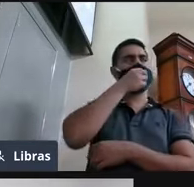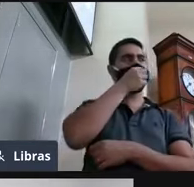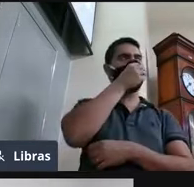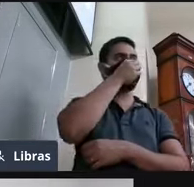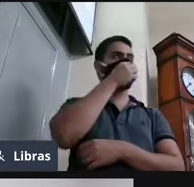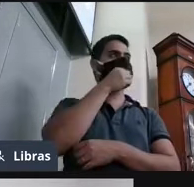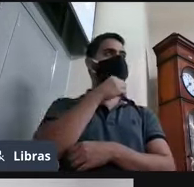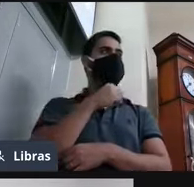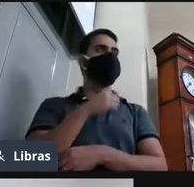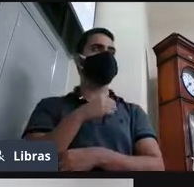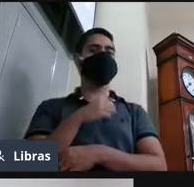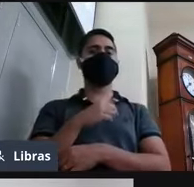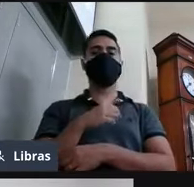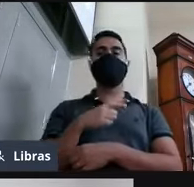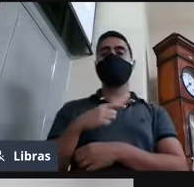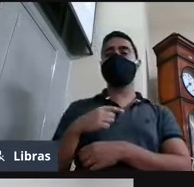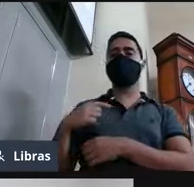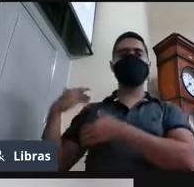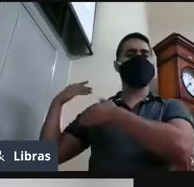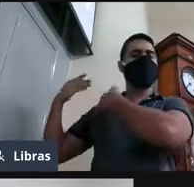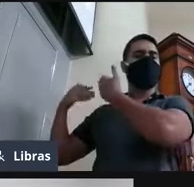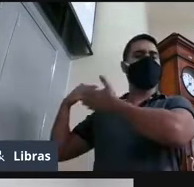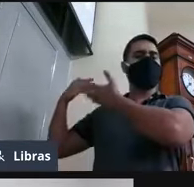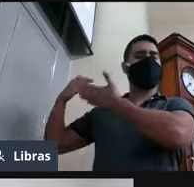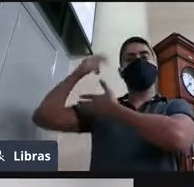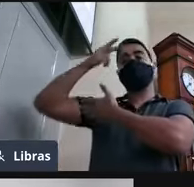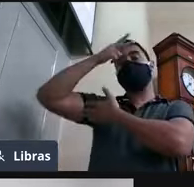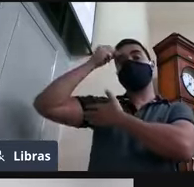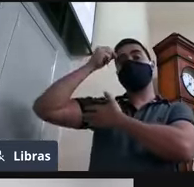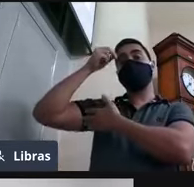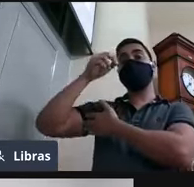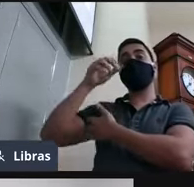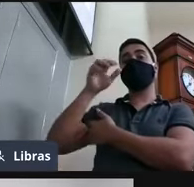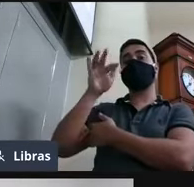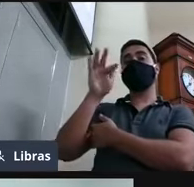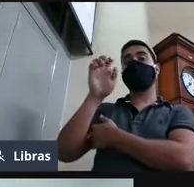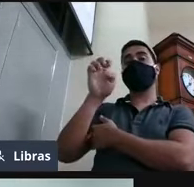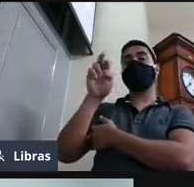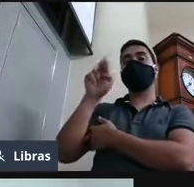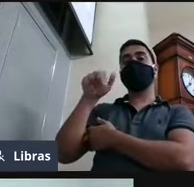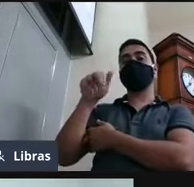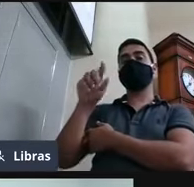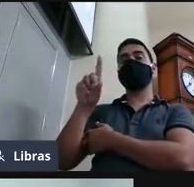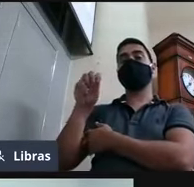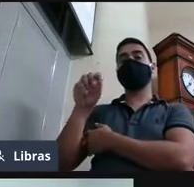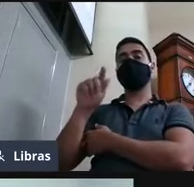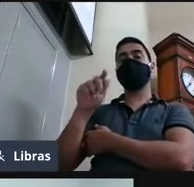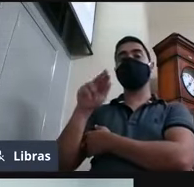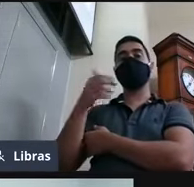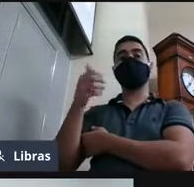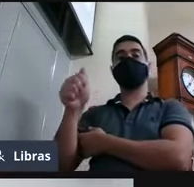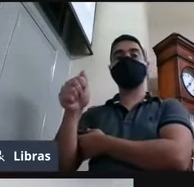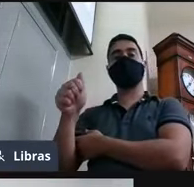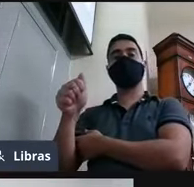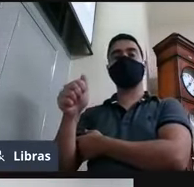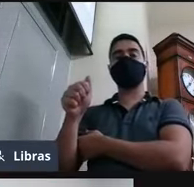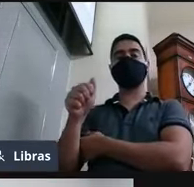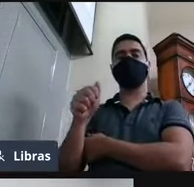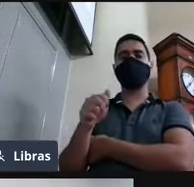nós somos descendentes de Fernando Pereira Graça, 4 vezes prefeito dessa cidade, e contaram